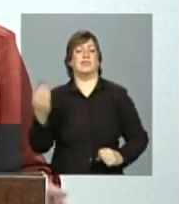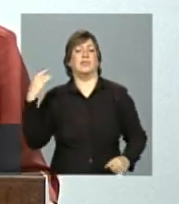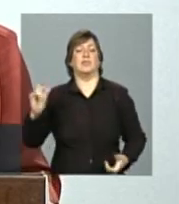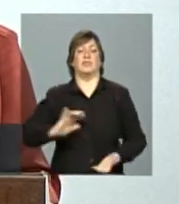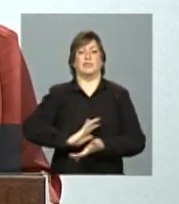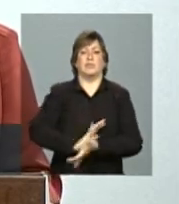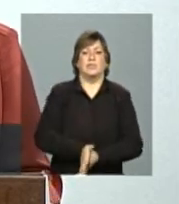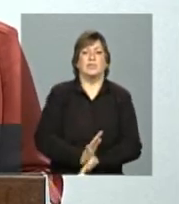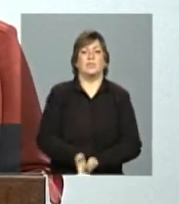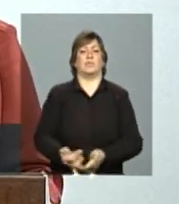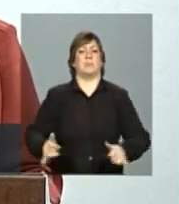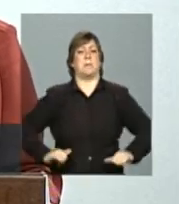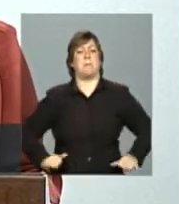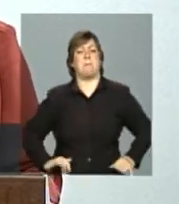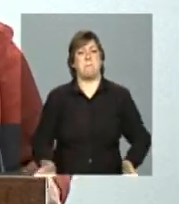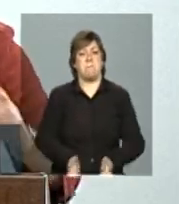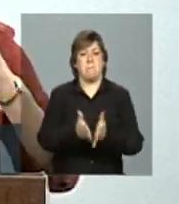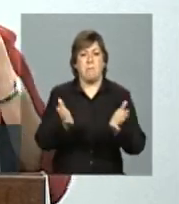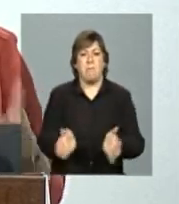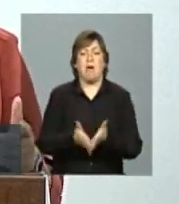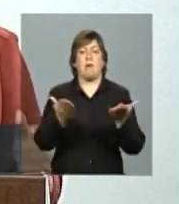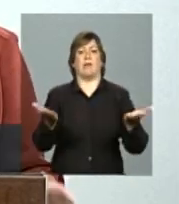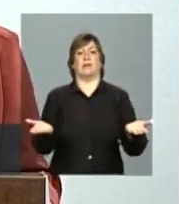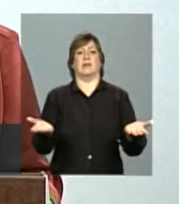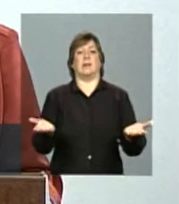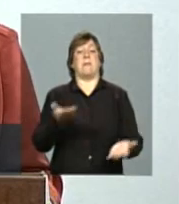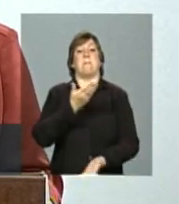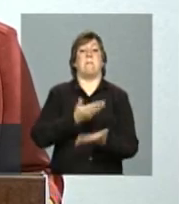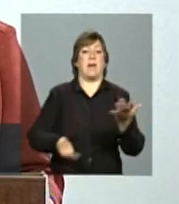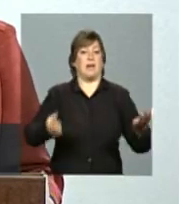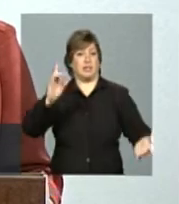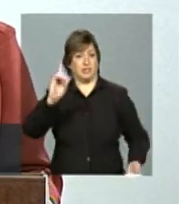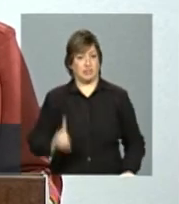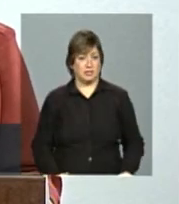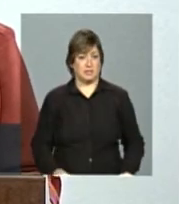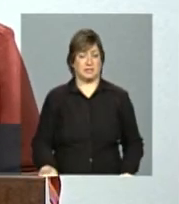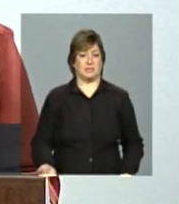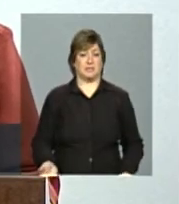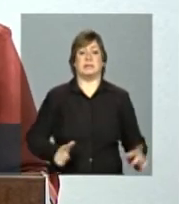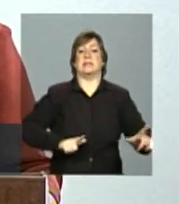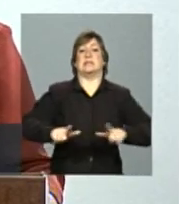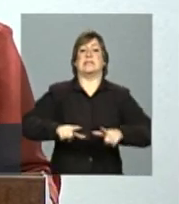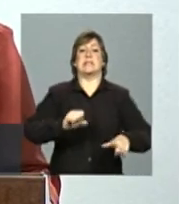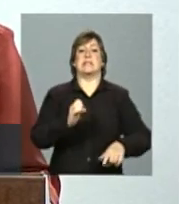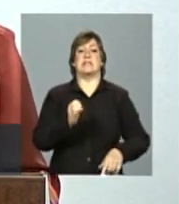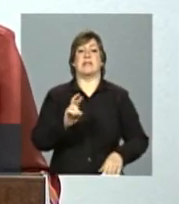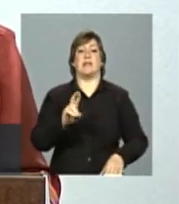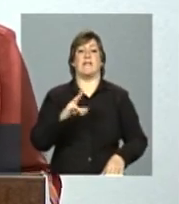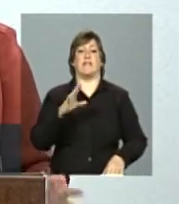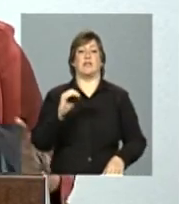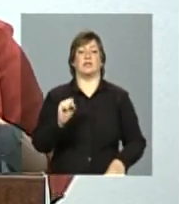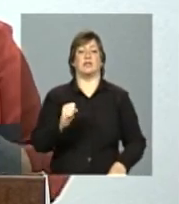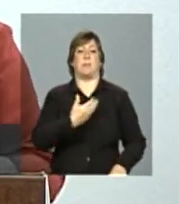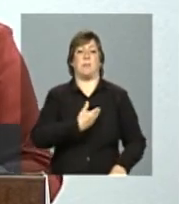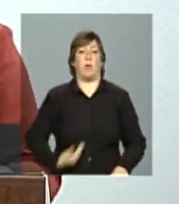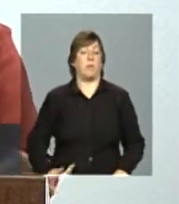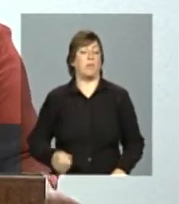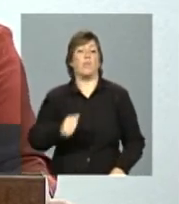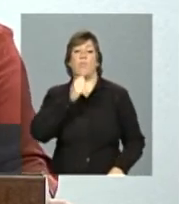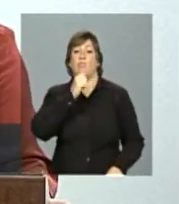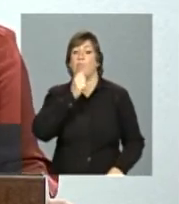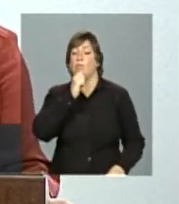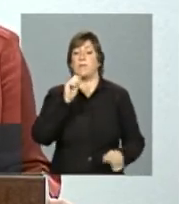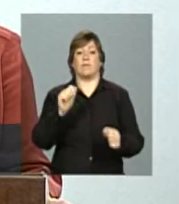miséria de perda de direitos de serviços públicos que não são